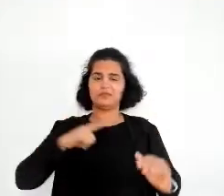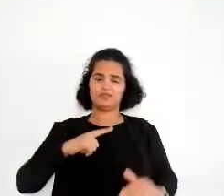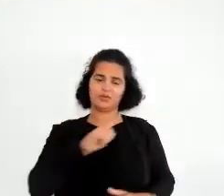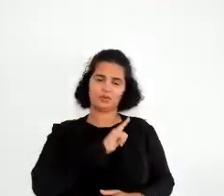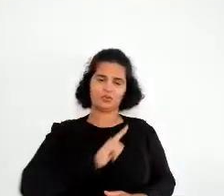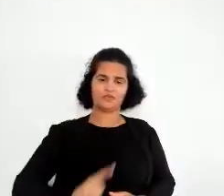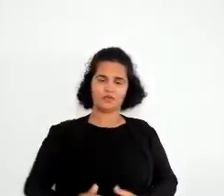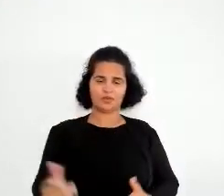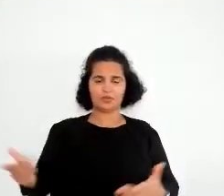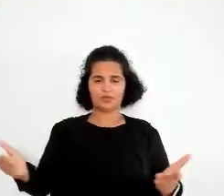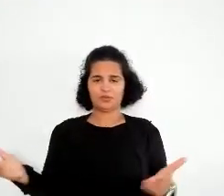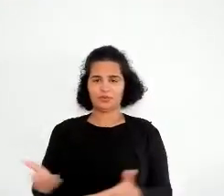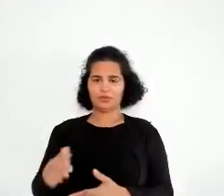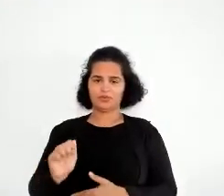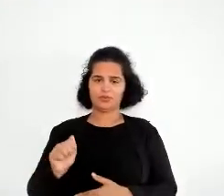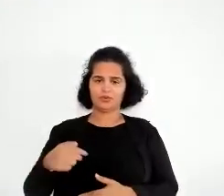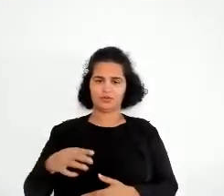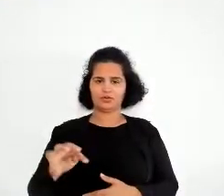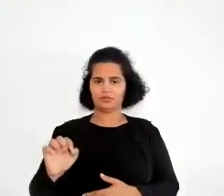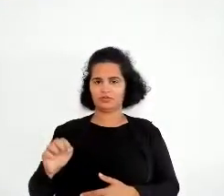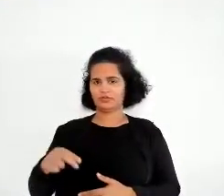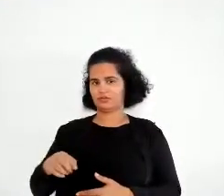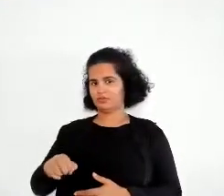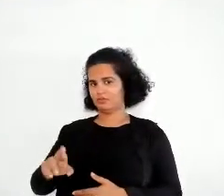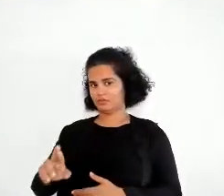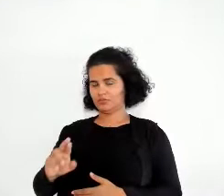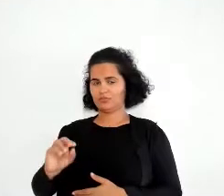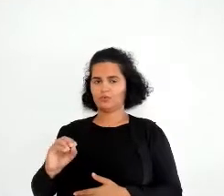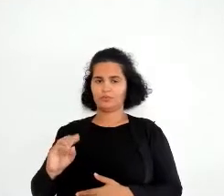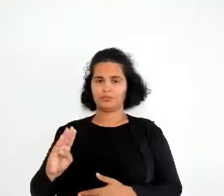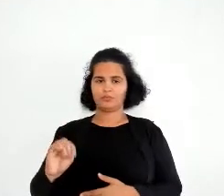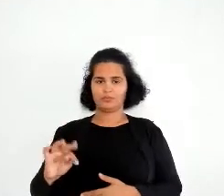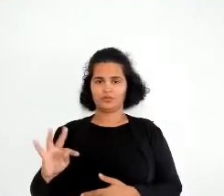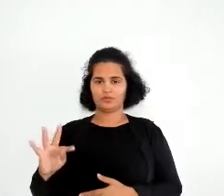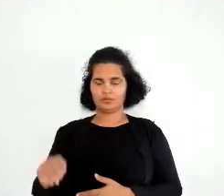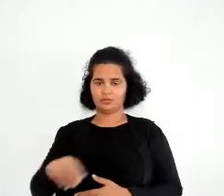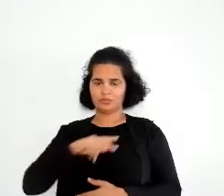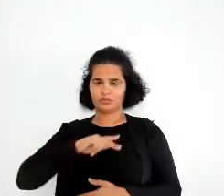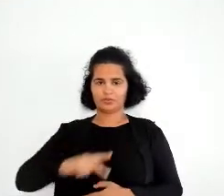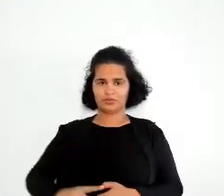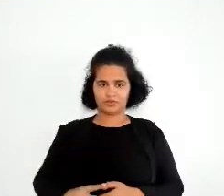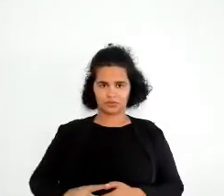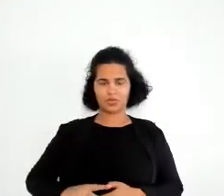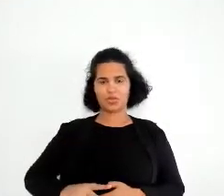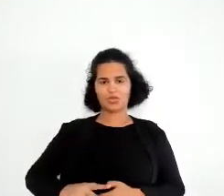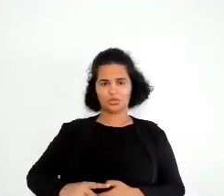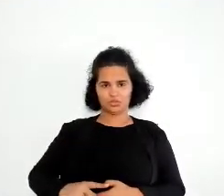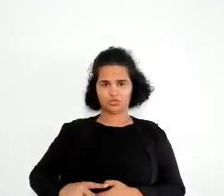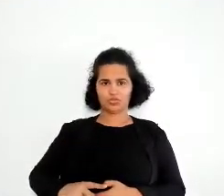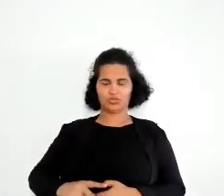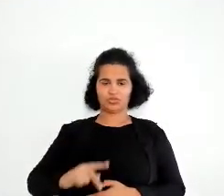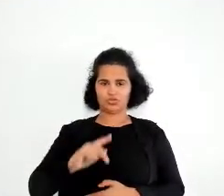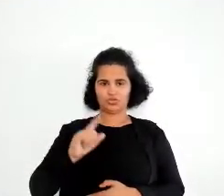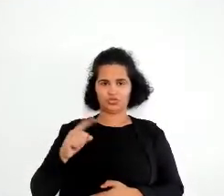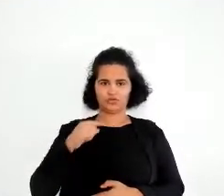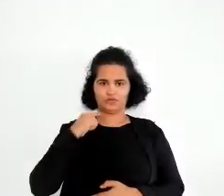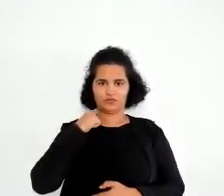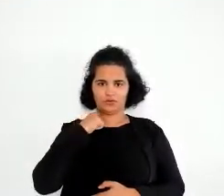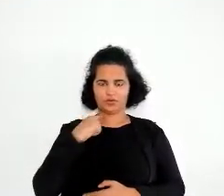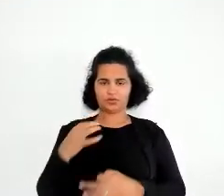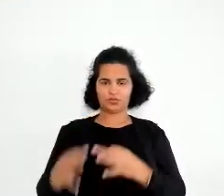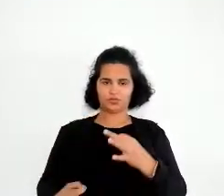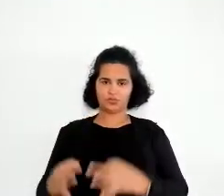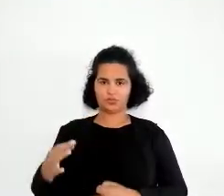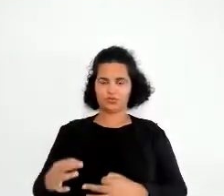exercício, Antenor Roberto, presidente interino da Associação dos Magistrados do Rio Grande do Norte, juiz de direito Roberto